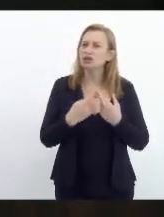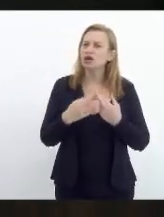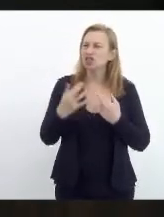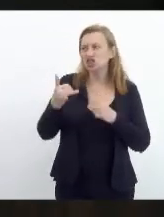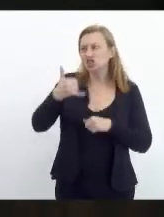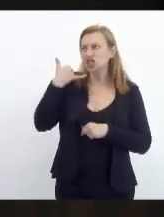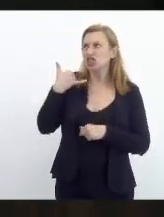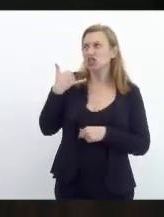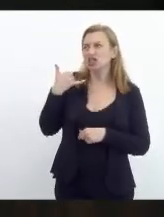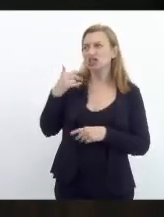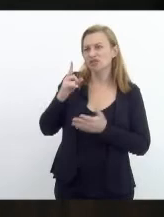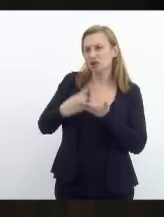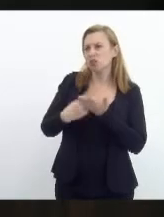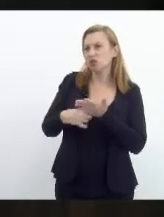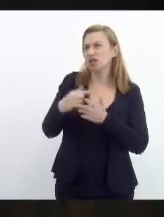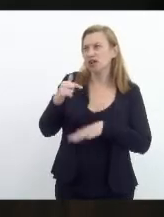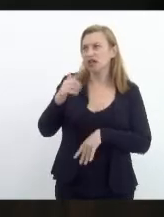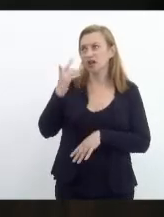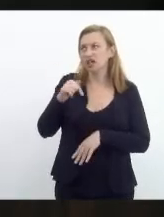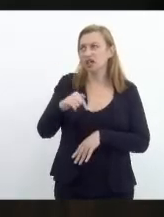A gente liga, combina, está combinado aqui.